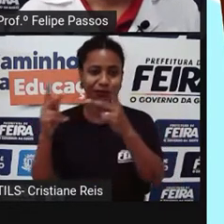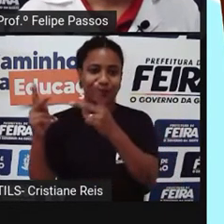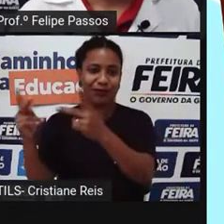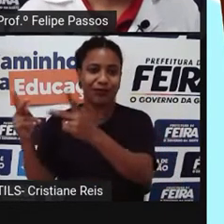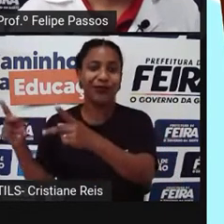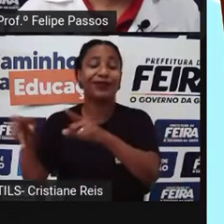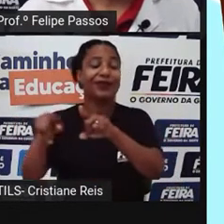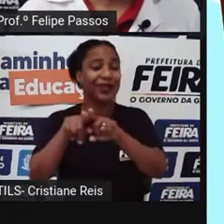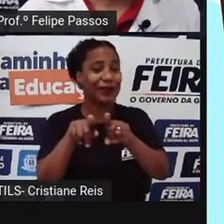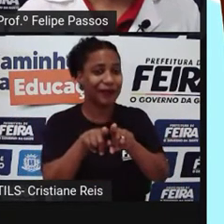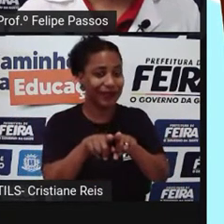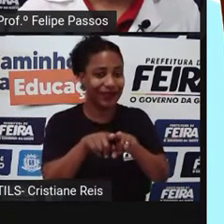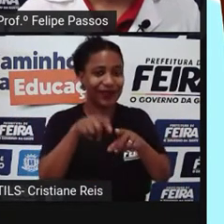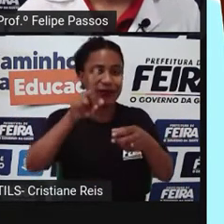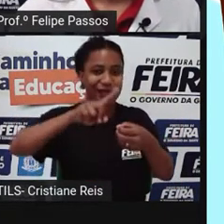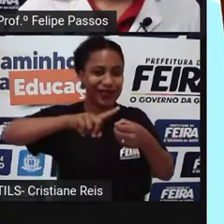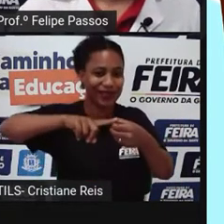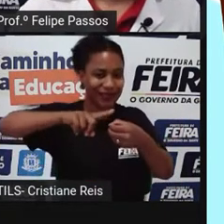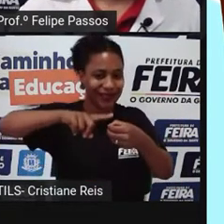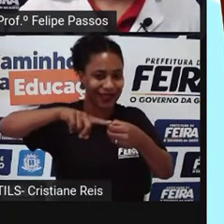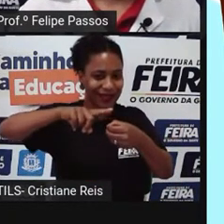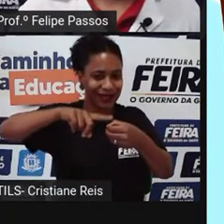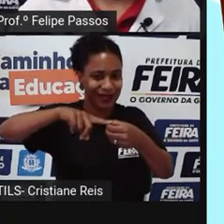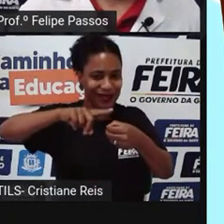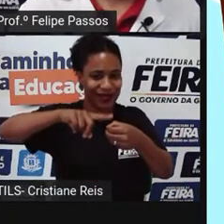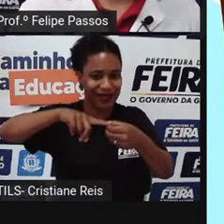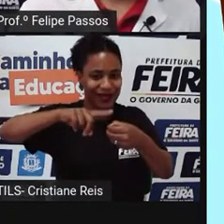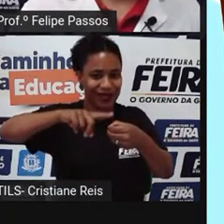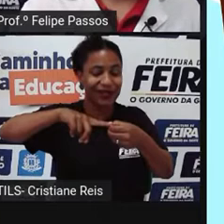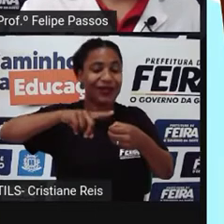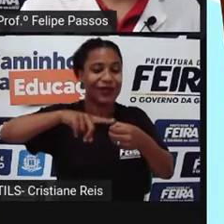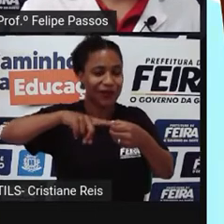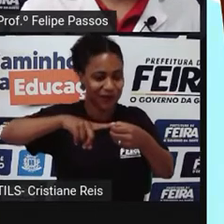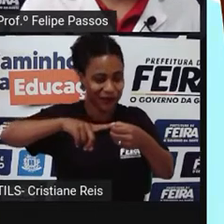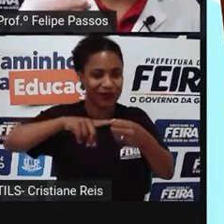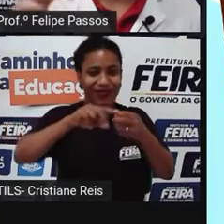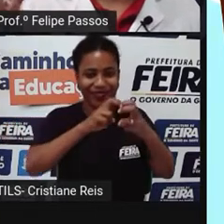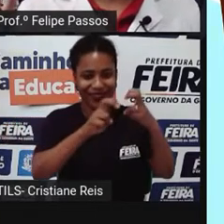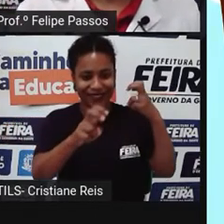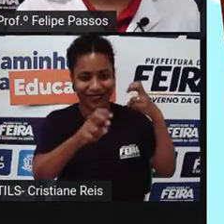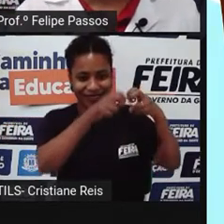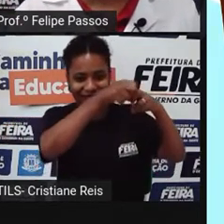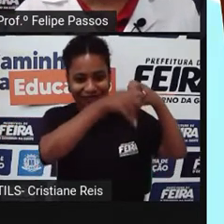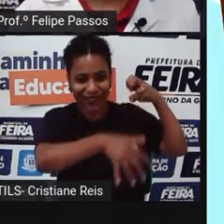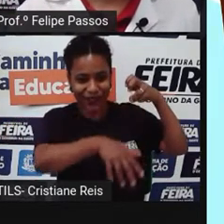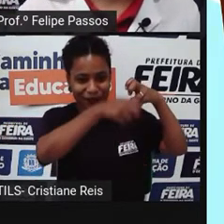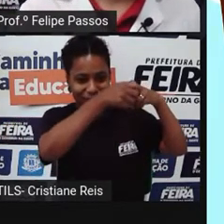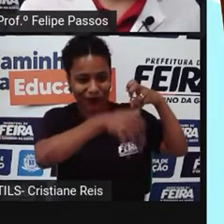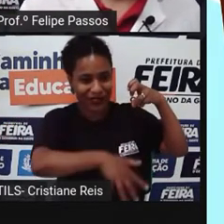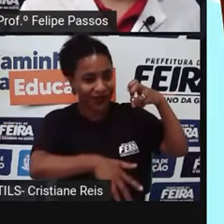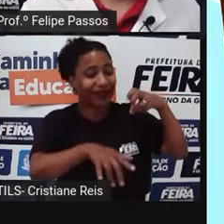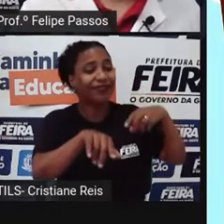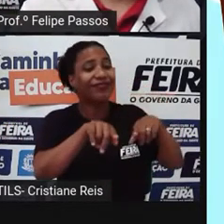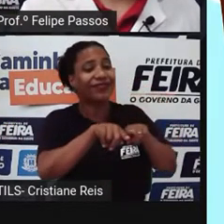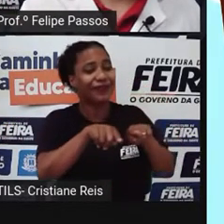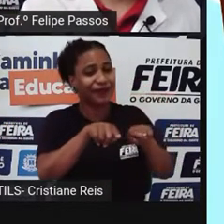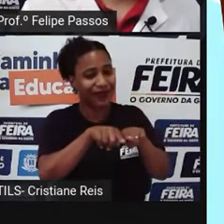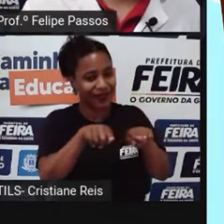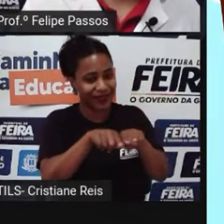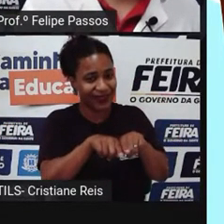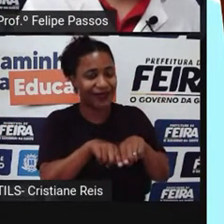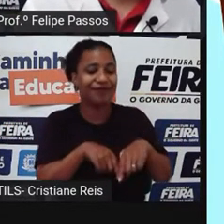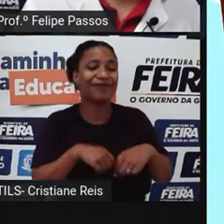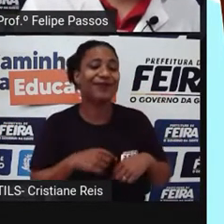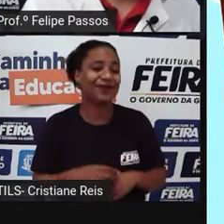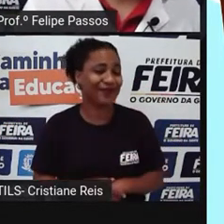Cachoeira. É uma cidade mais do interior. Feira de Santana, apesar de Cachoeira estar bem longe da gente, Feira de Santana já